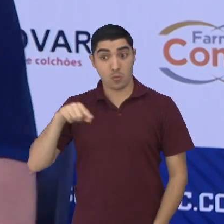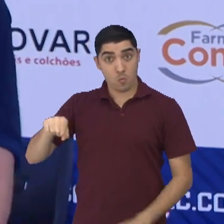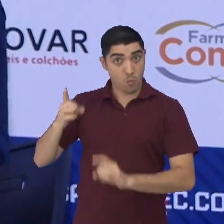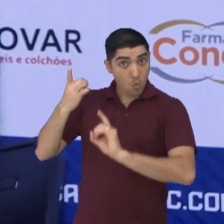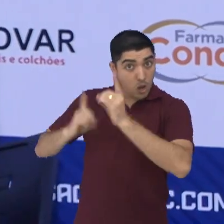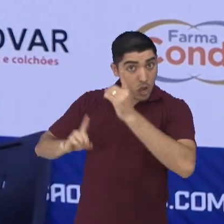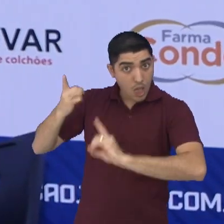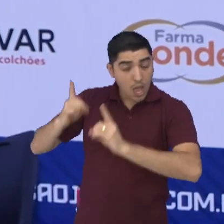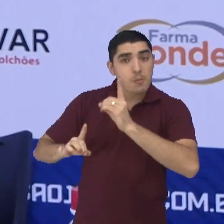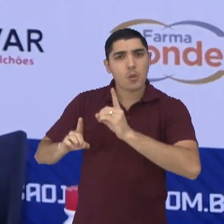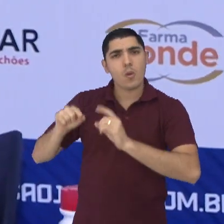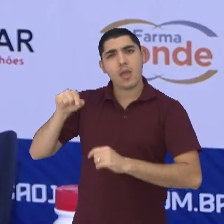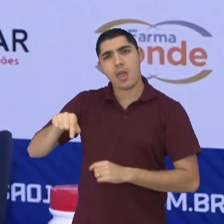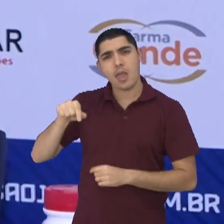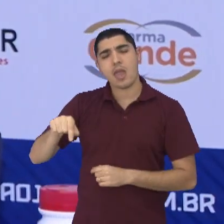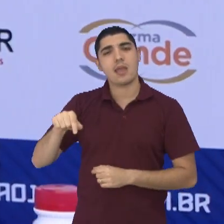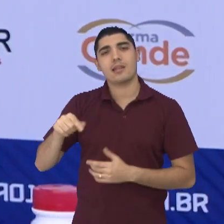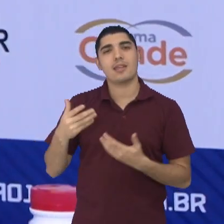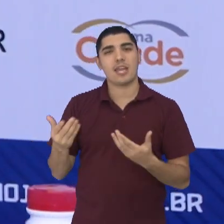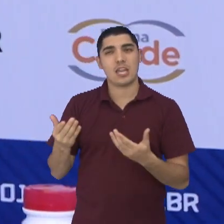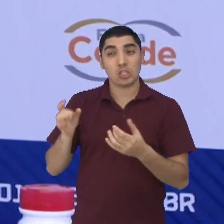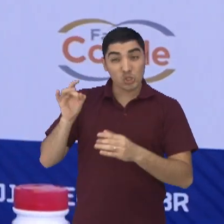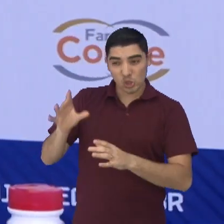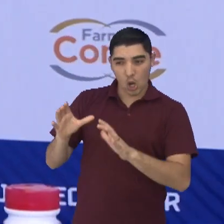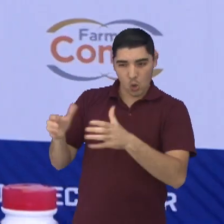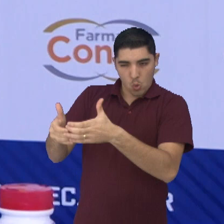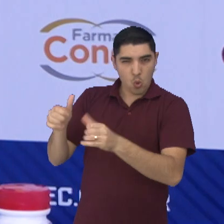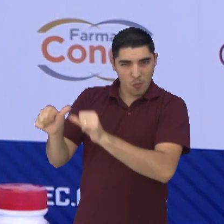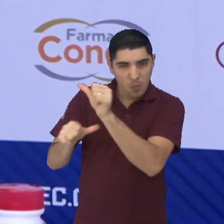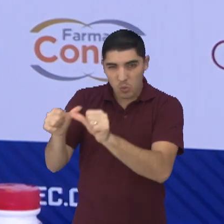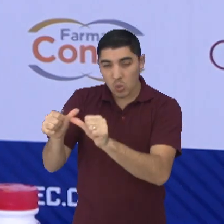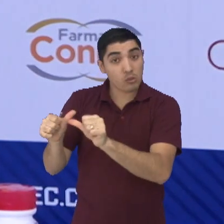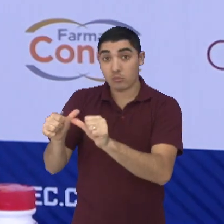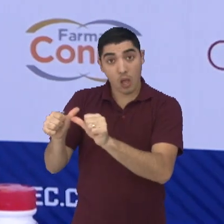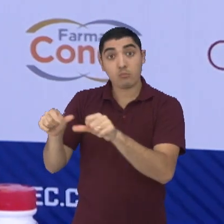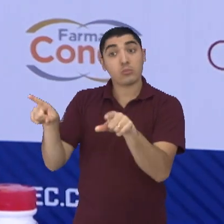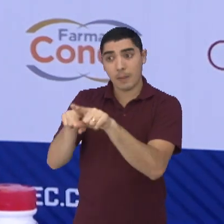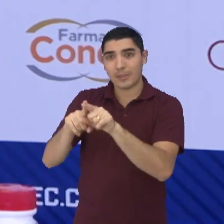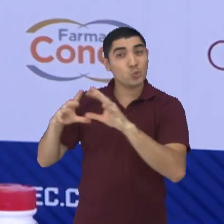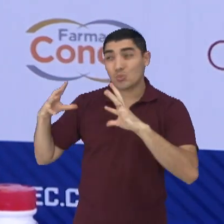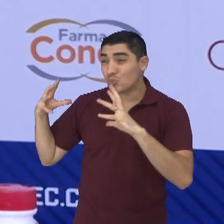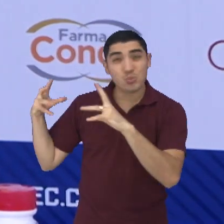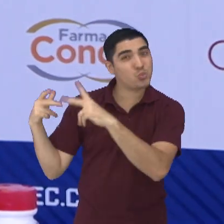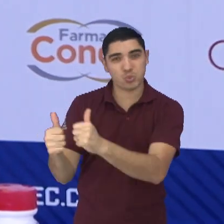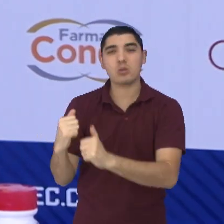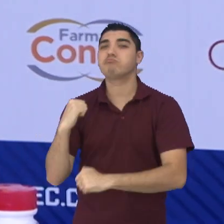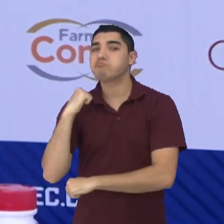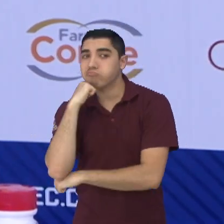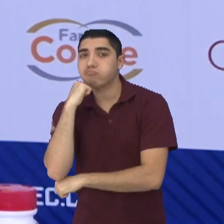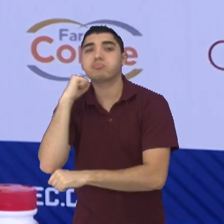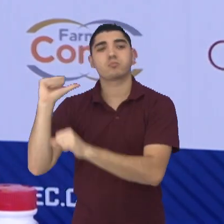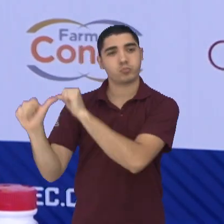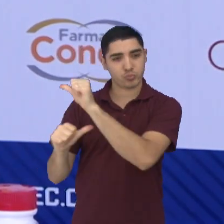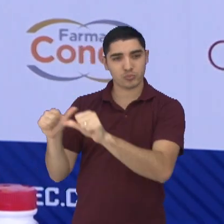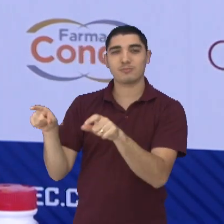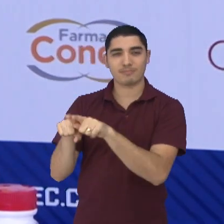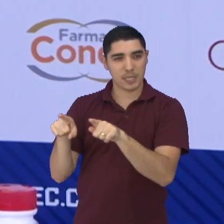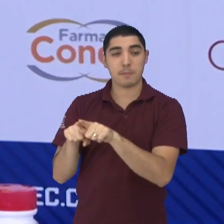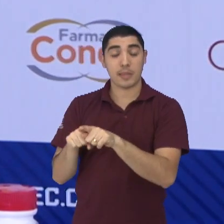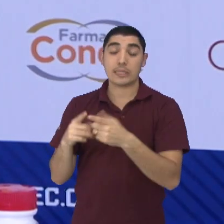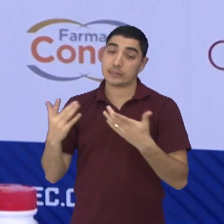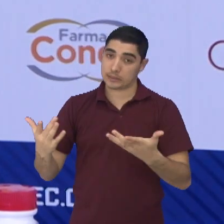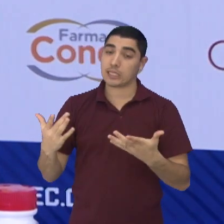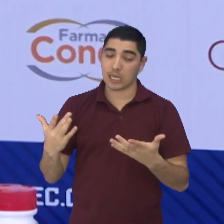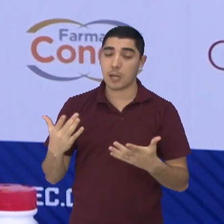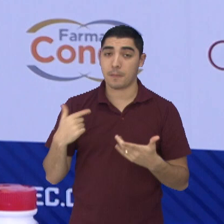só os 11, mas o banco. Eu acho que a mudança melhor do Prudente foi essa que a gente observou, né? Então,